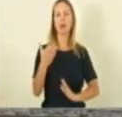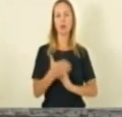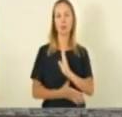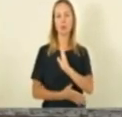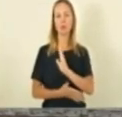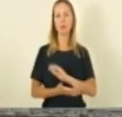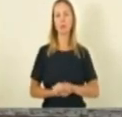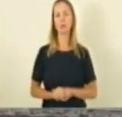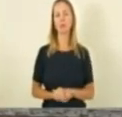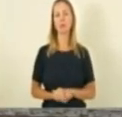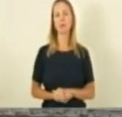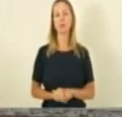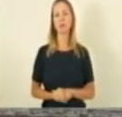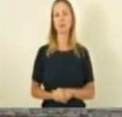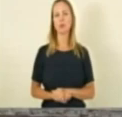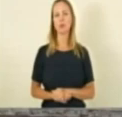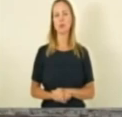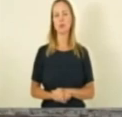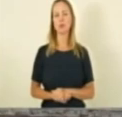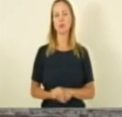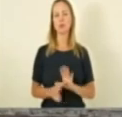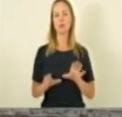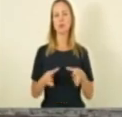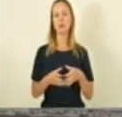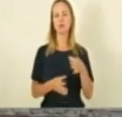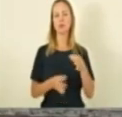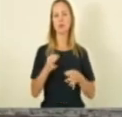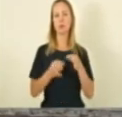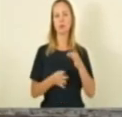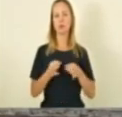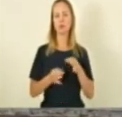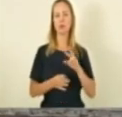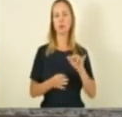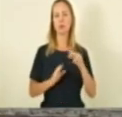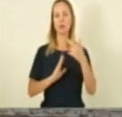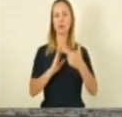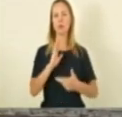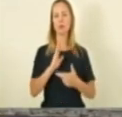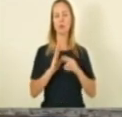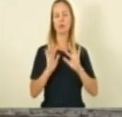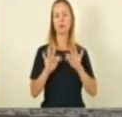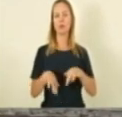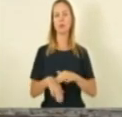Aprovado a Comissão de Justiça para a redação final.